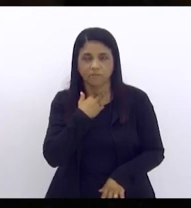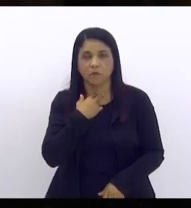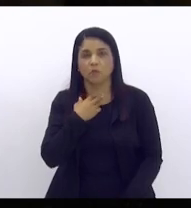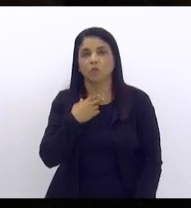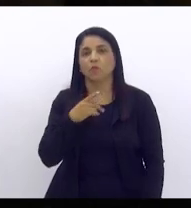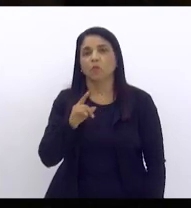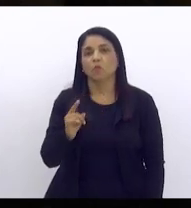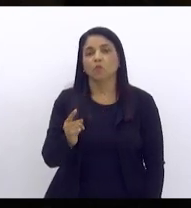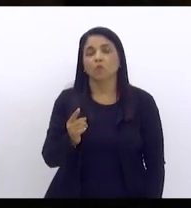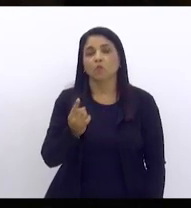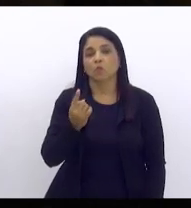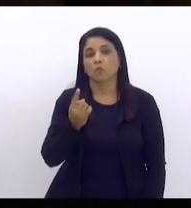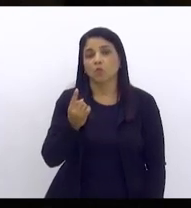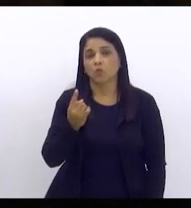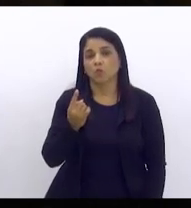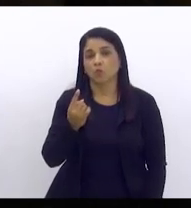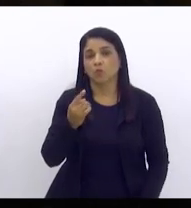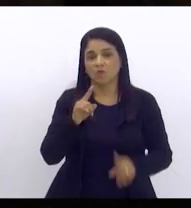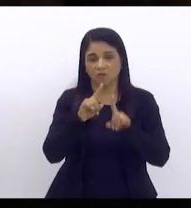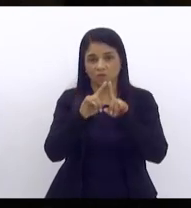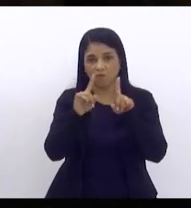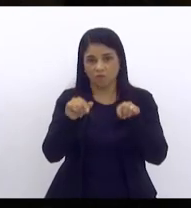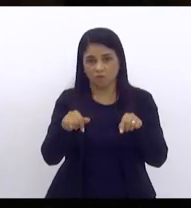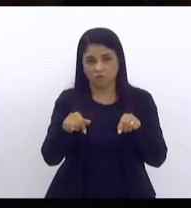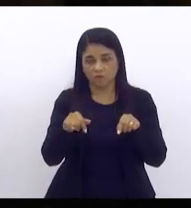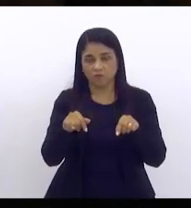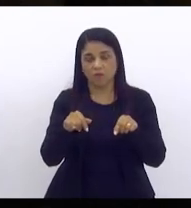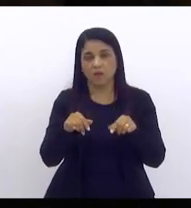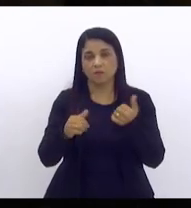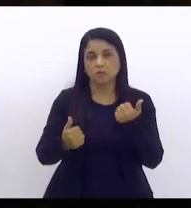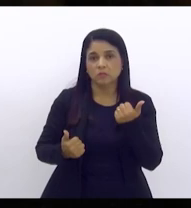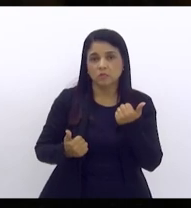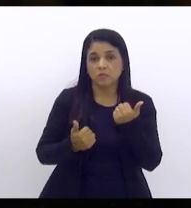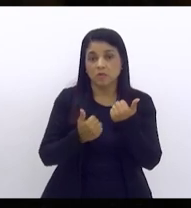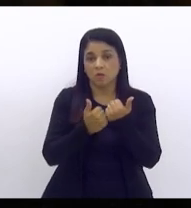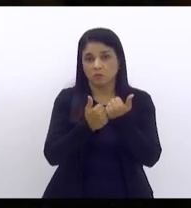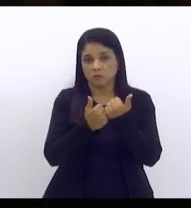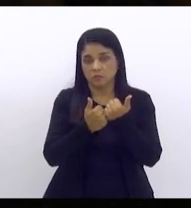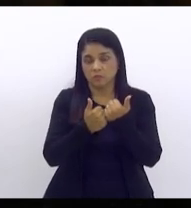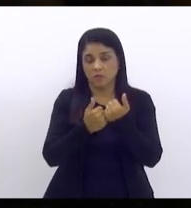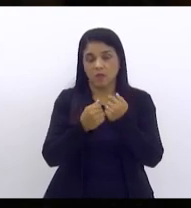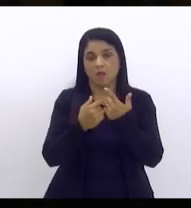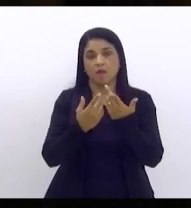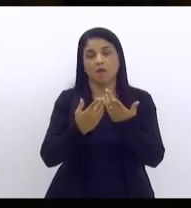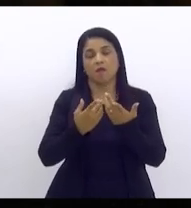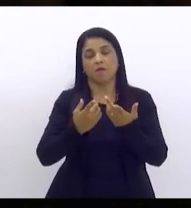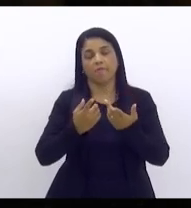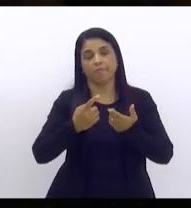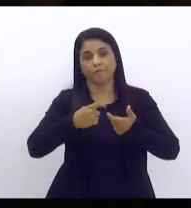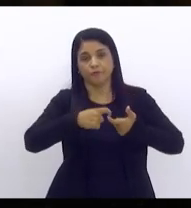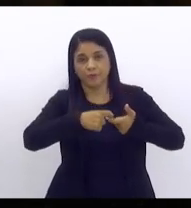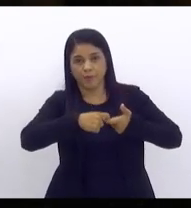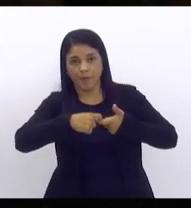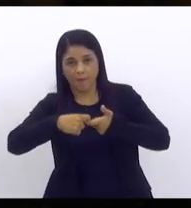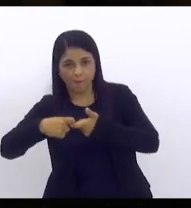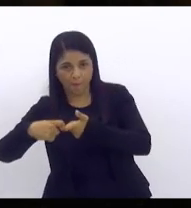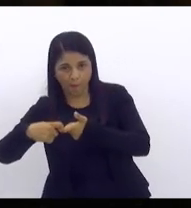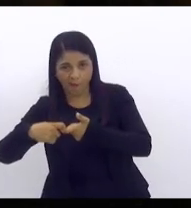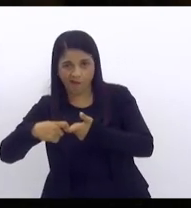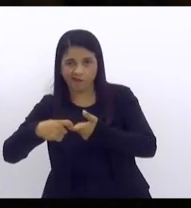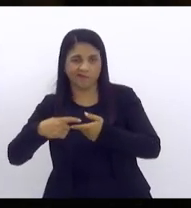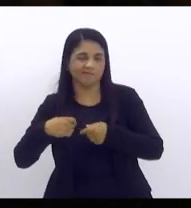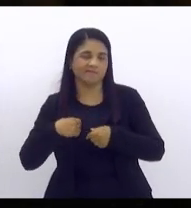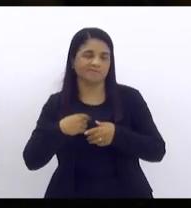operador e auxiliar de operador de reboque não pode ter delegação